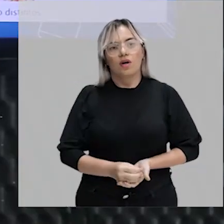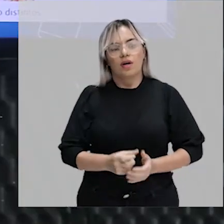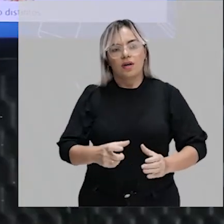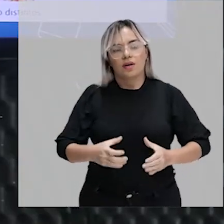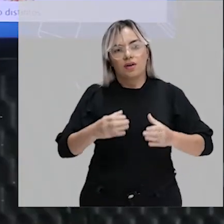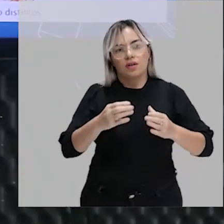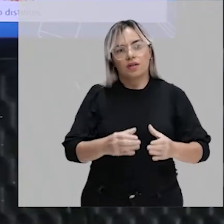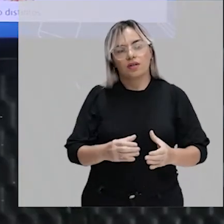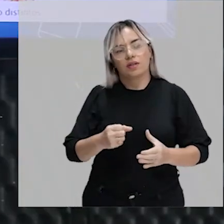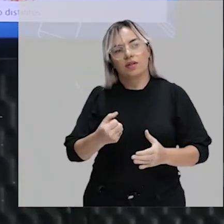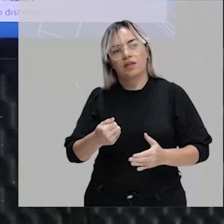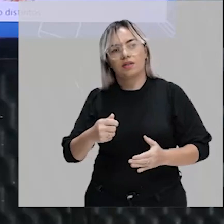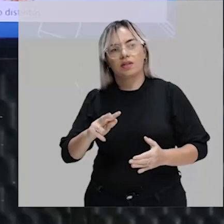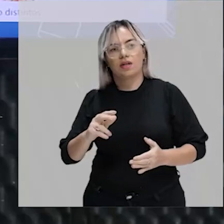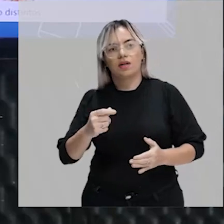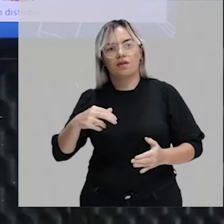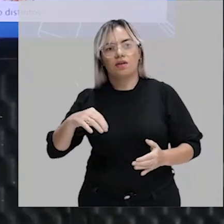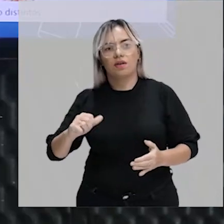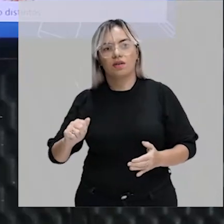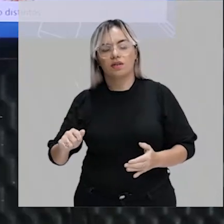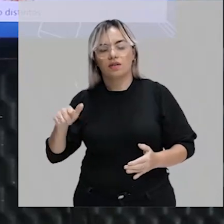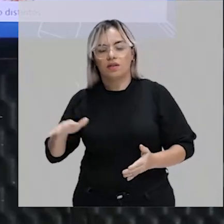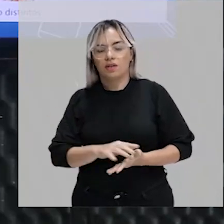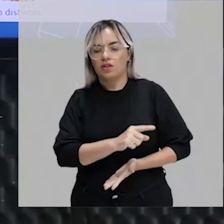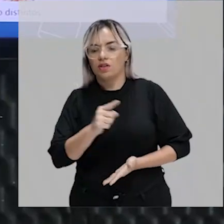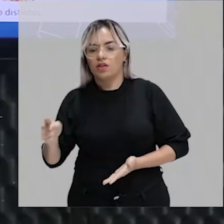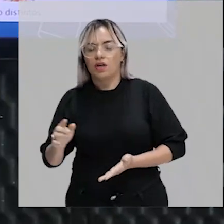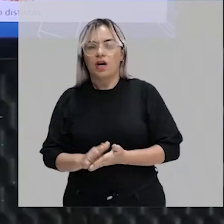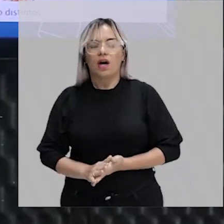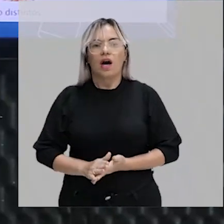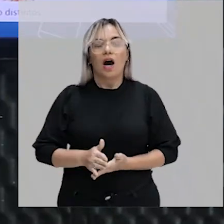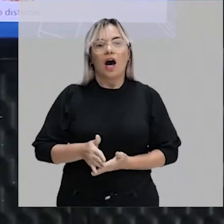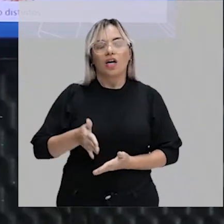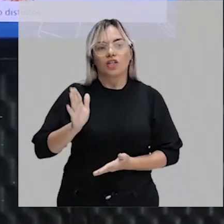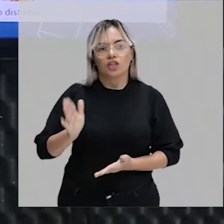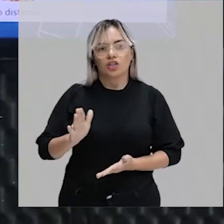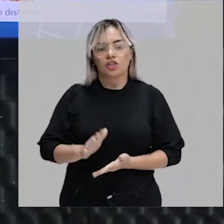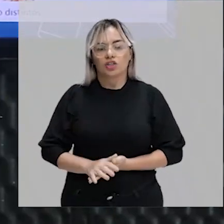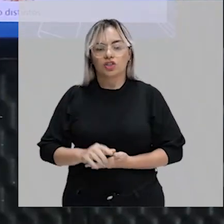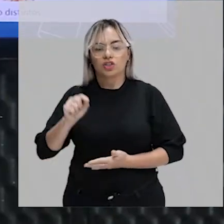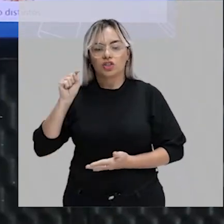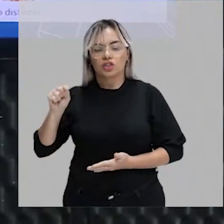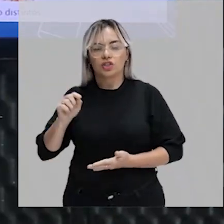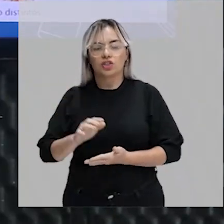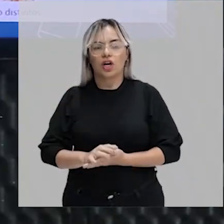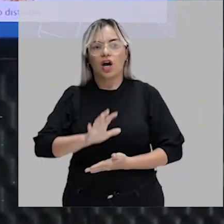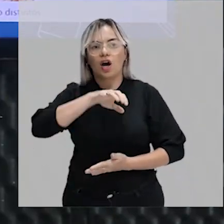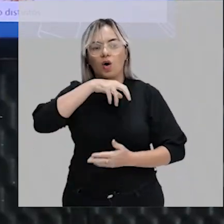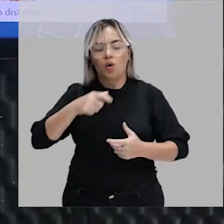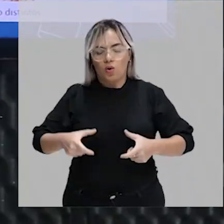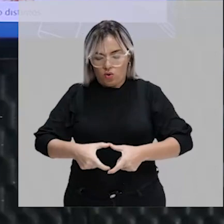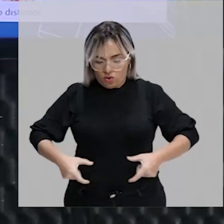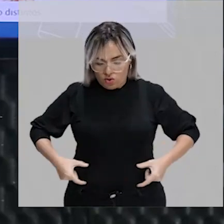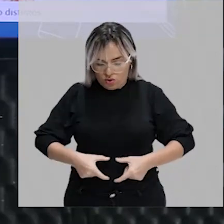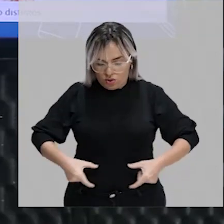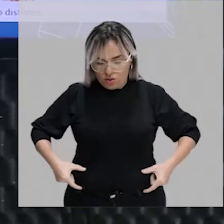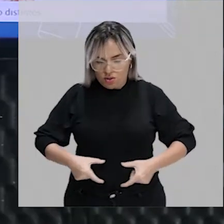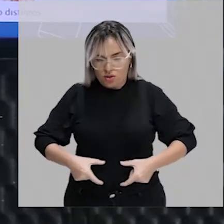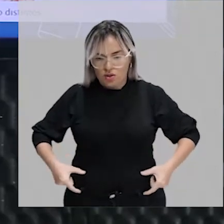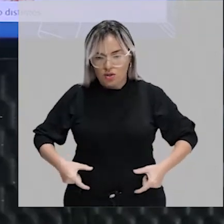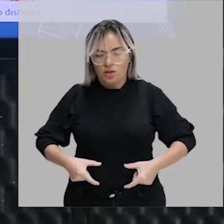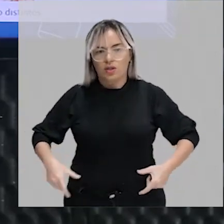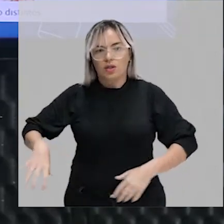na floresta. Ou seja, dois ambientes diferentes. Mas vocês sabiam que se eu colocar um leão e um tigre